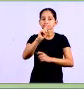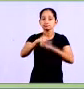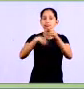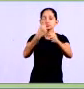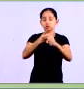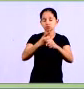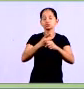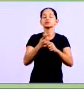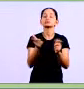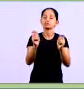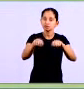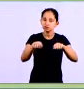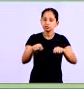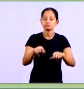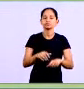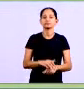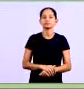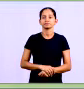recuperar.